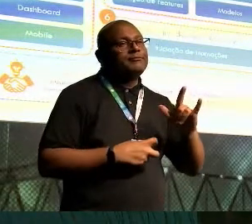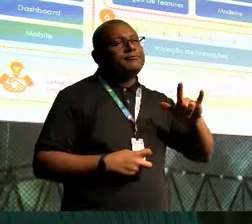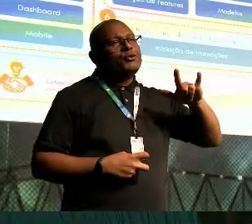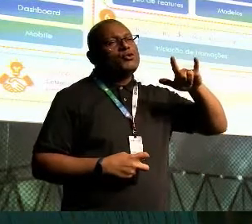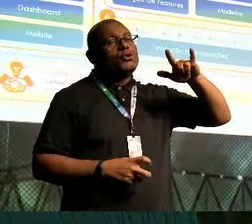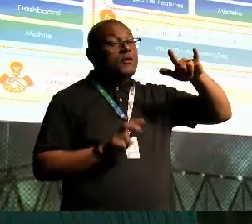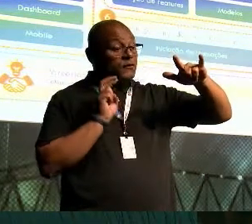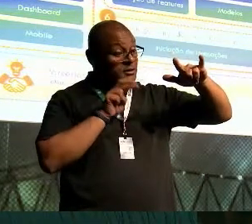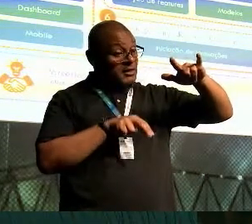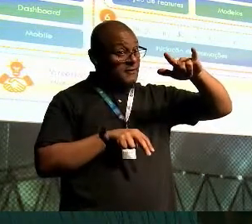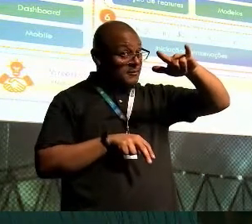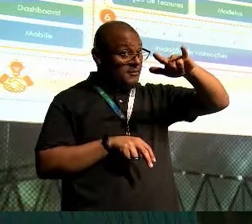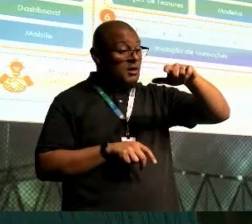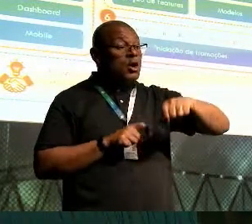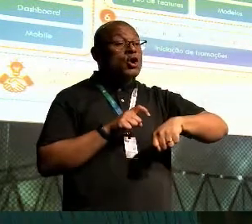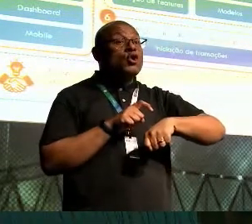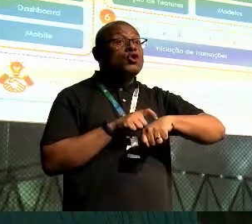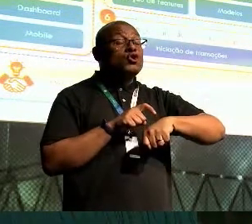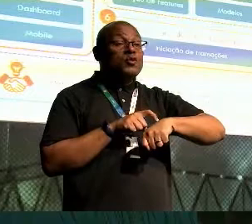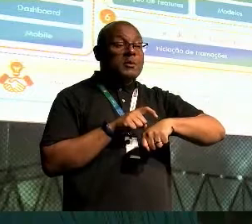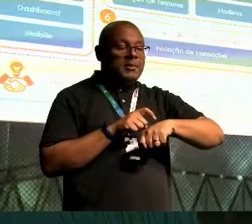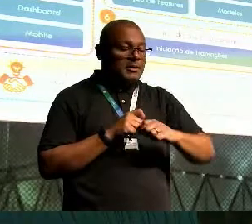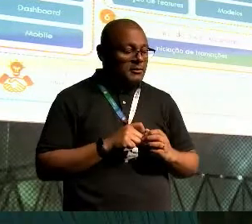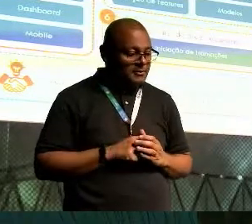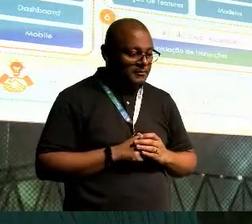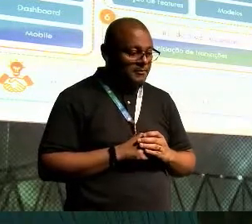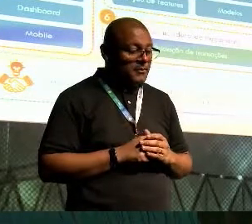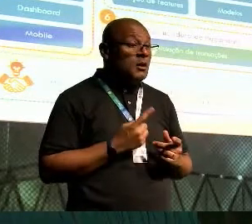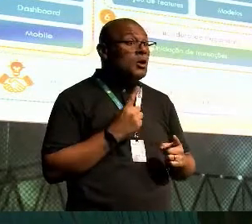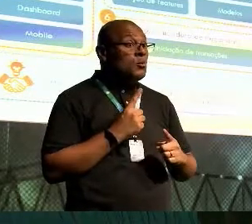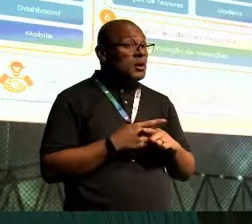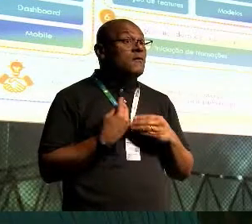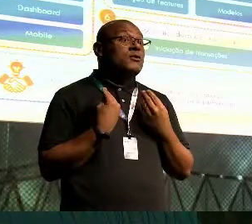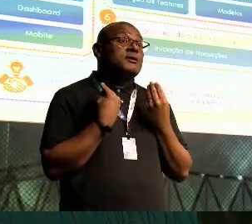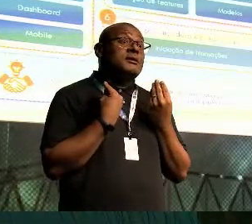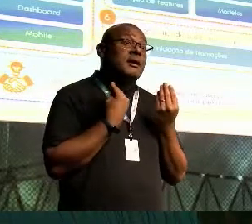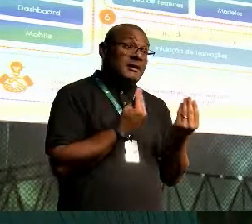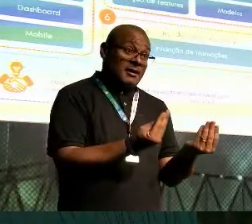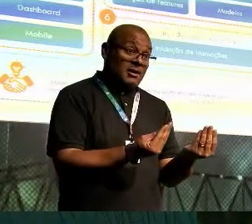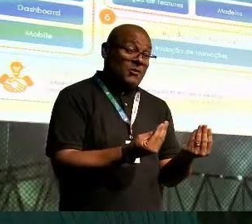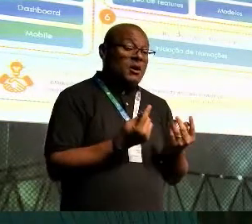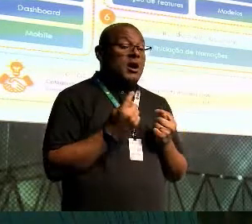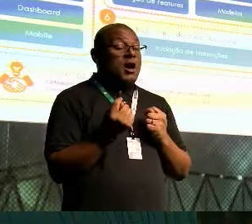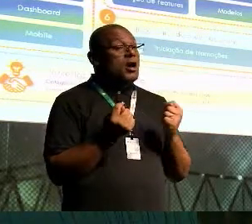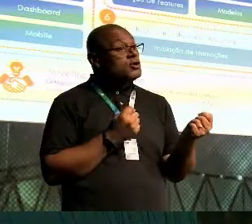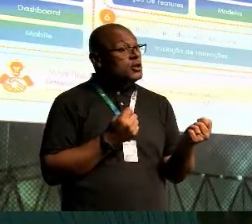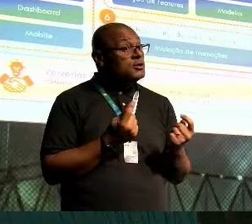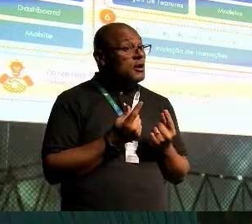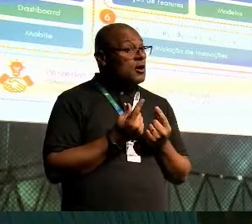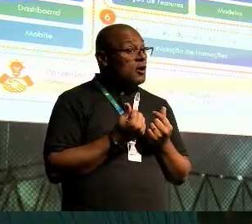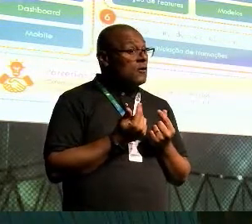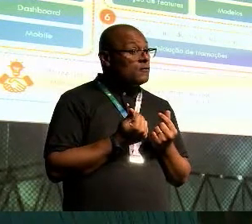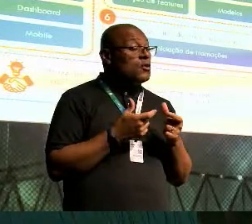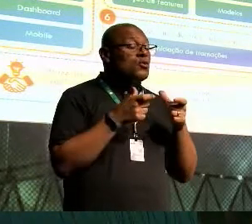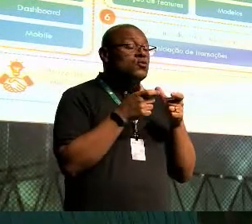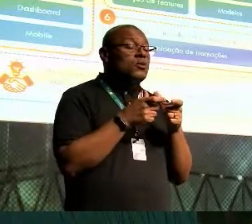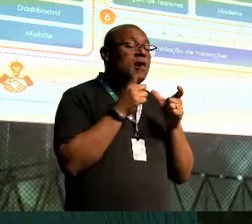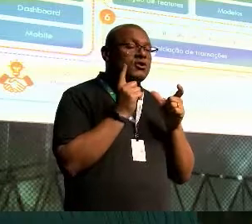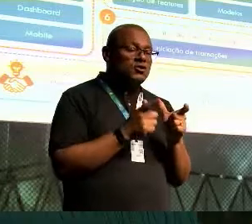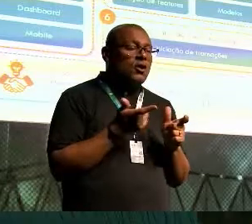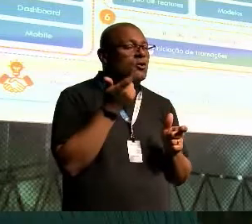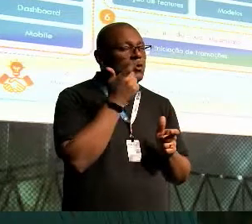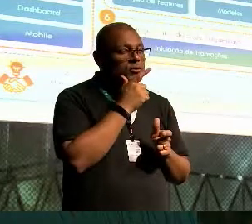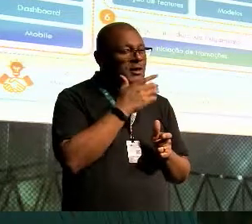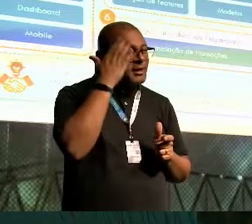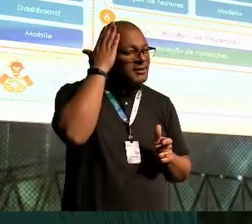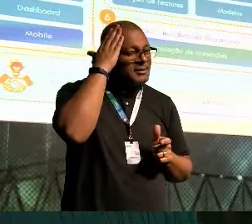lá. Nesse momento, porque você ofereceu para ele a gestão financeira, ele agrupou todos os dados num lugar só, e você começa a ter